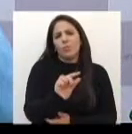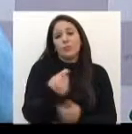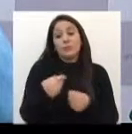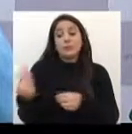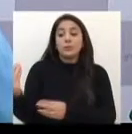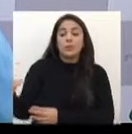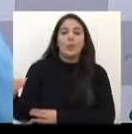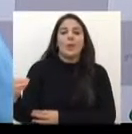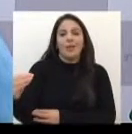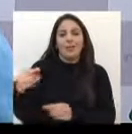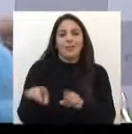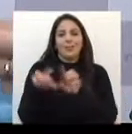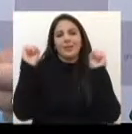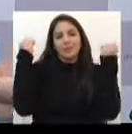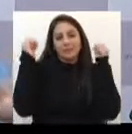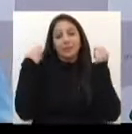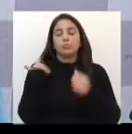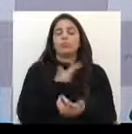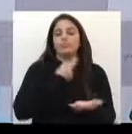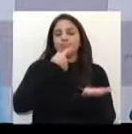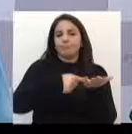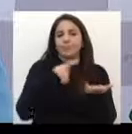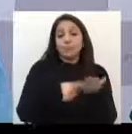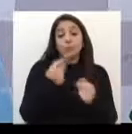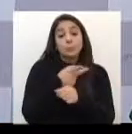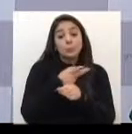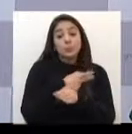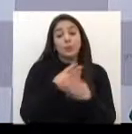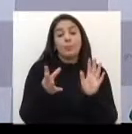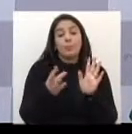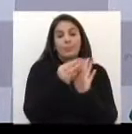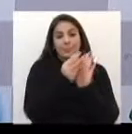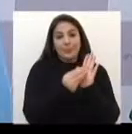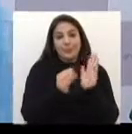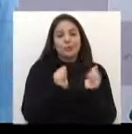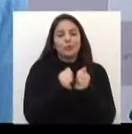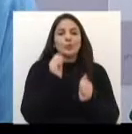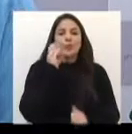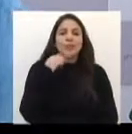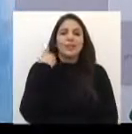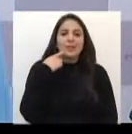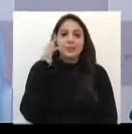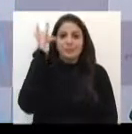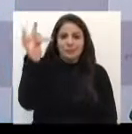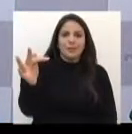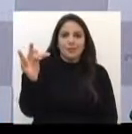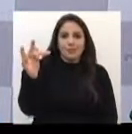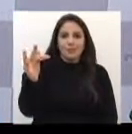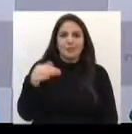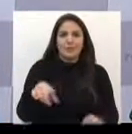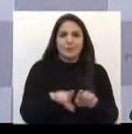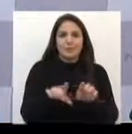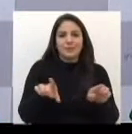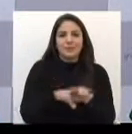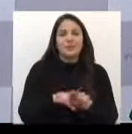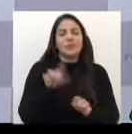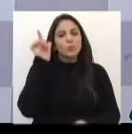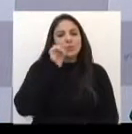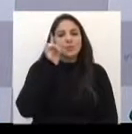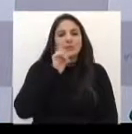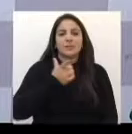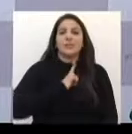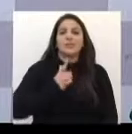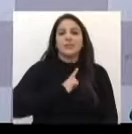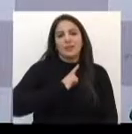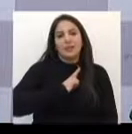eles precisariam. Então, nós nos comprometemos de buscar uma emenda junto a um deputado federal para que eles possam ter essa academia ao ar